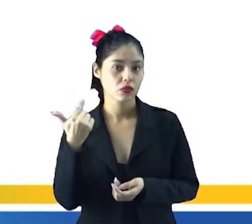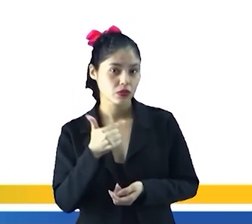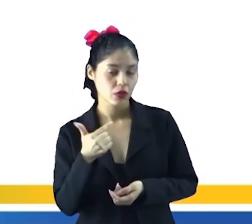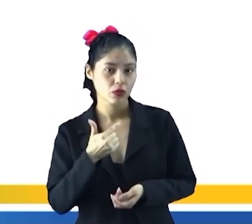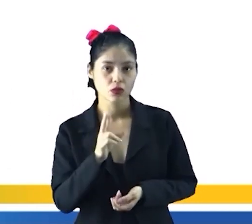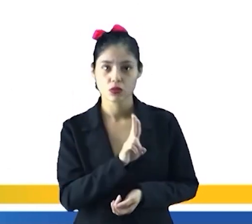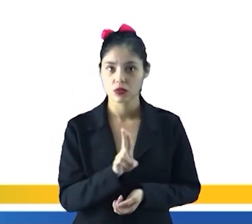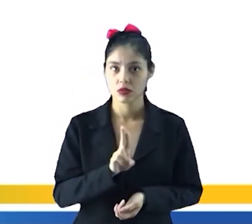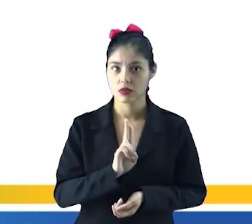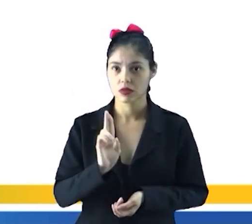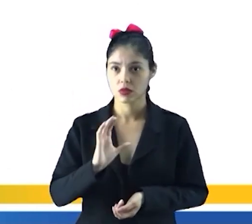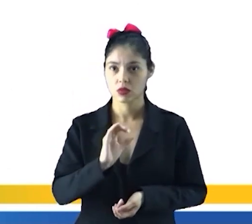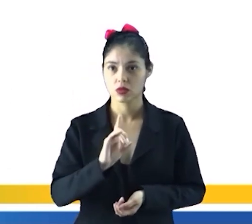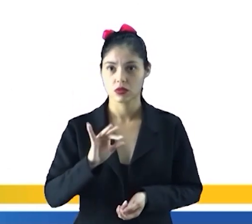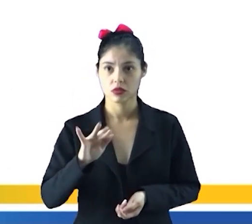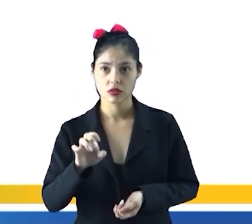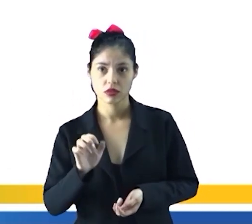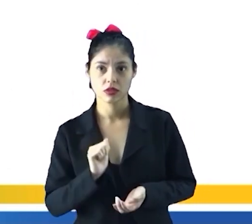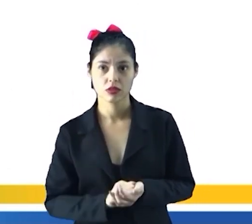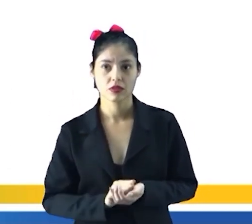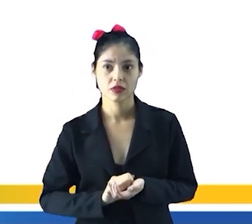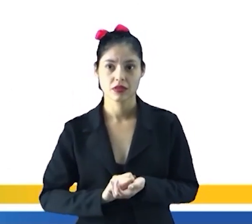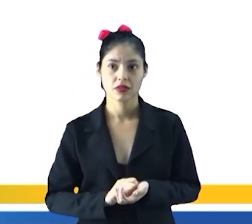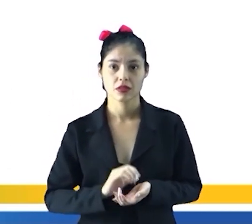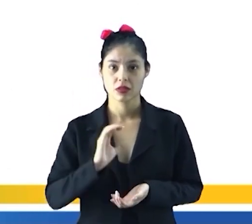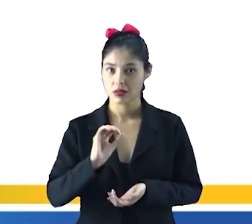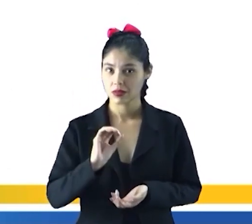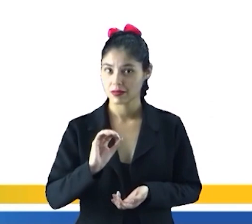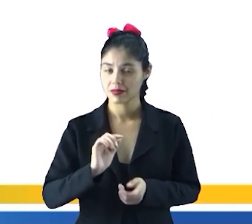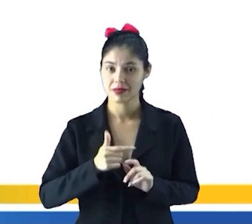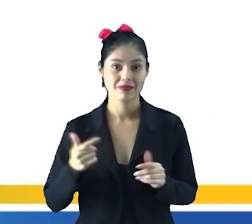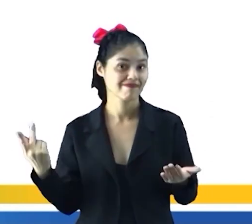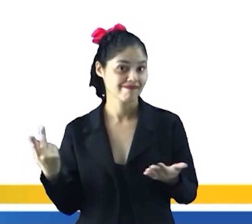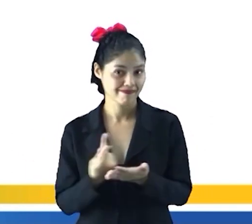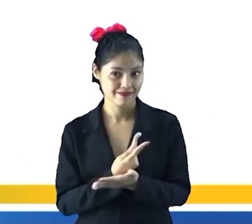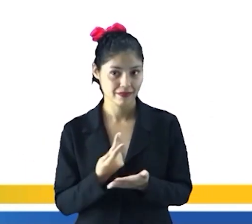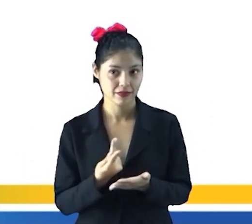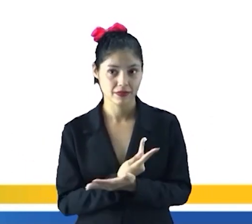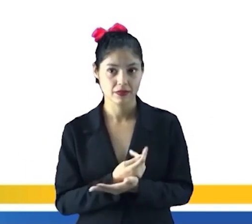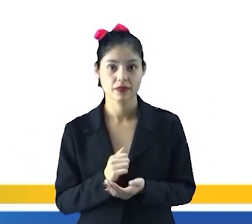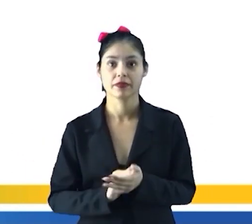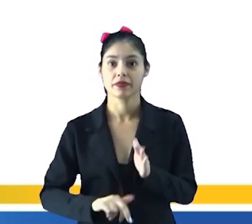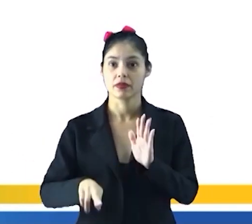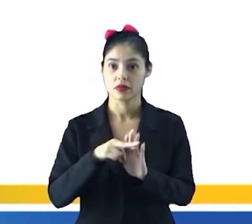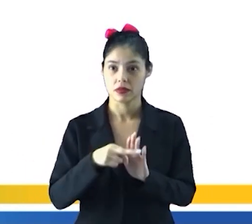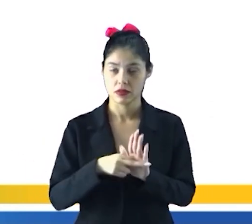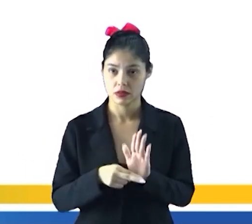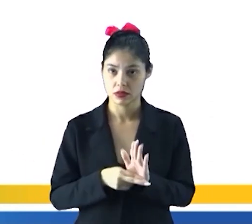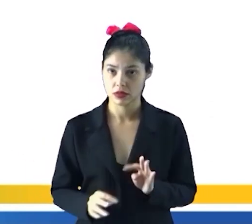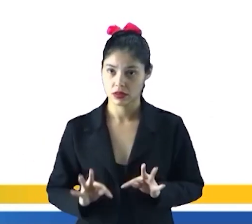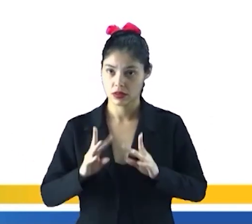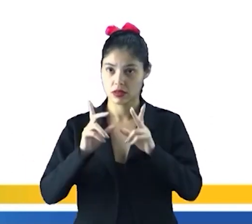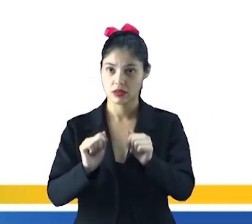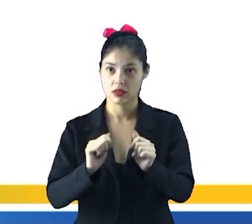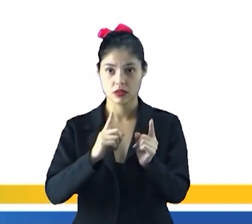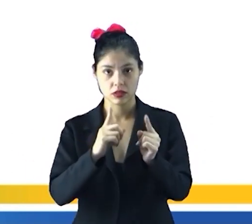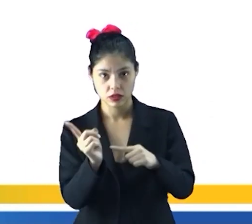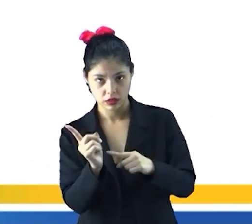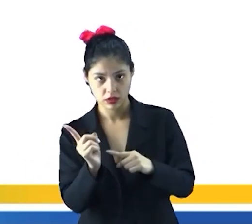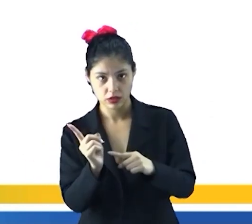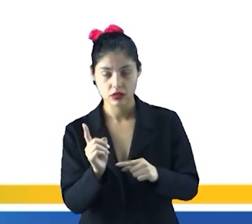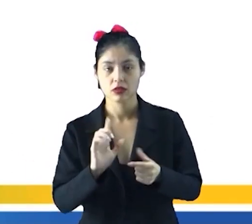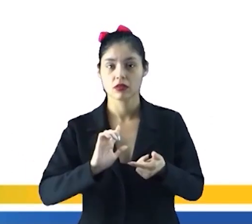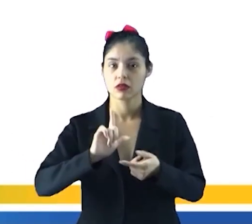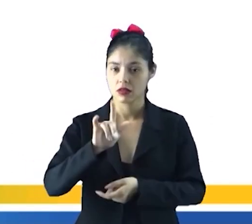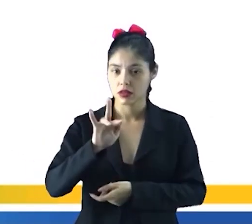segundo nome, Ocidentalis, está escrito com O maiúsculo. Está errado. o padrão é todo em itálico, todo